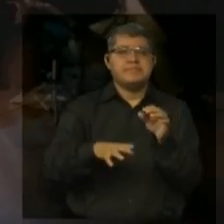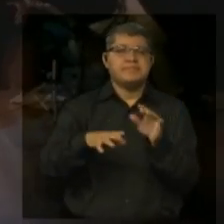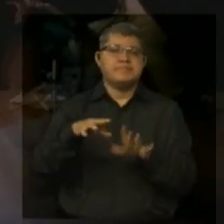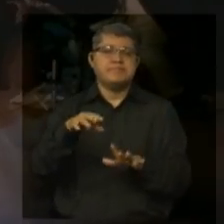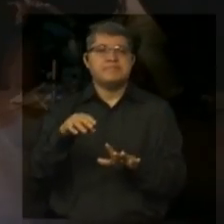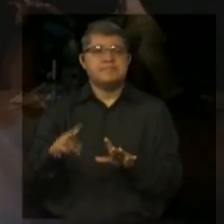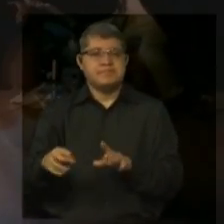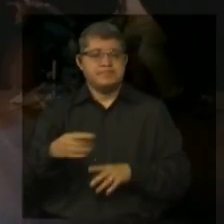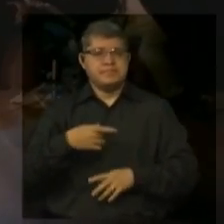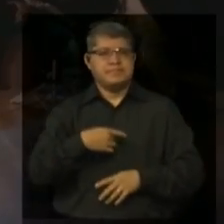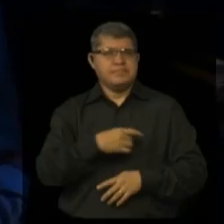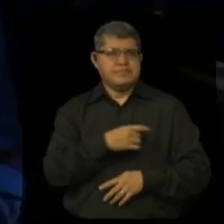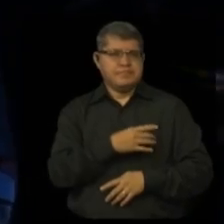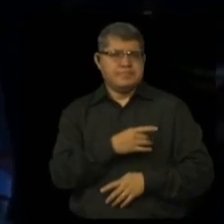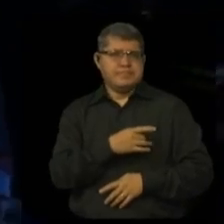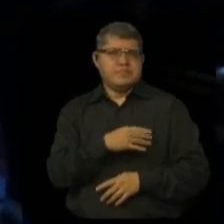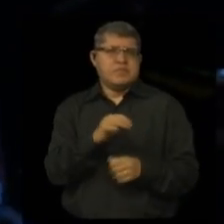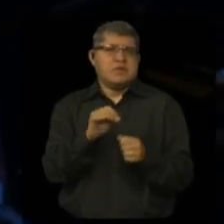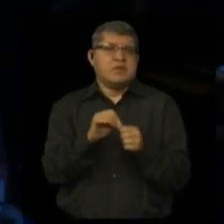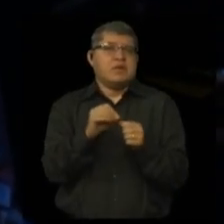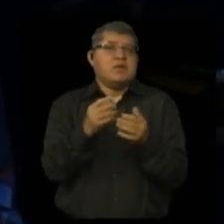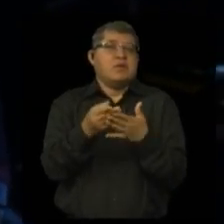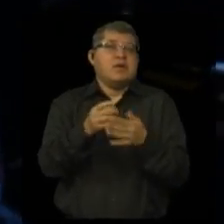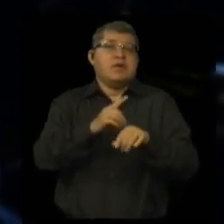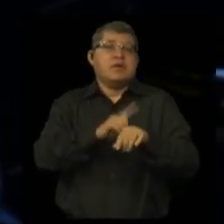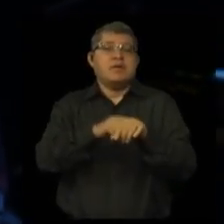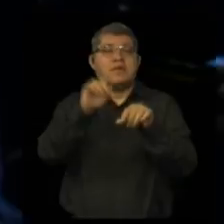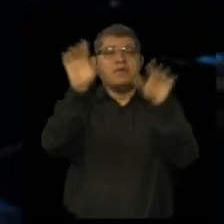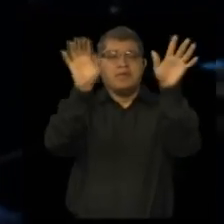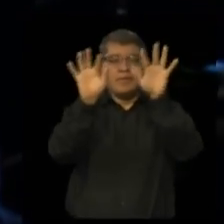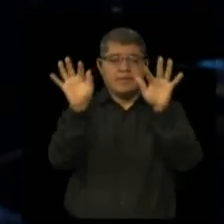feliz. Tenho medo de não ter tempo